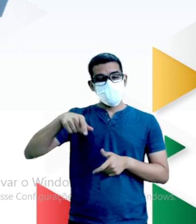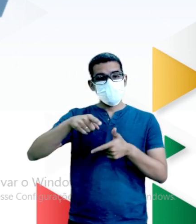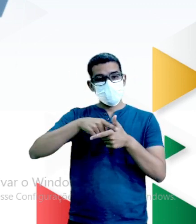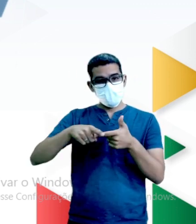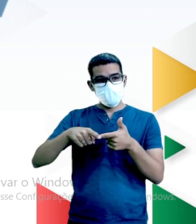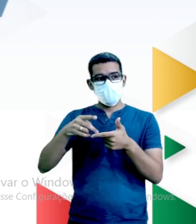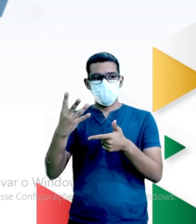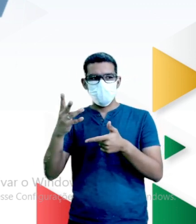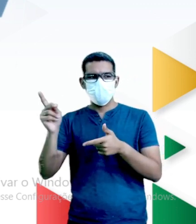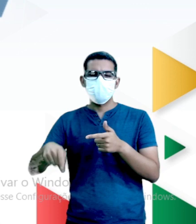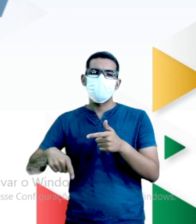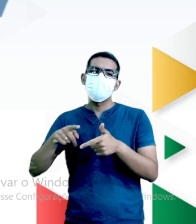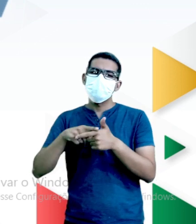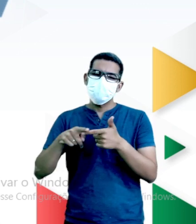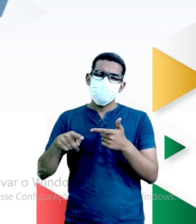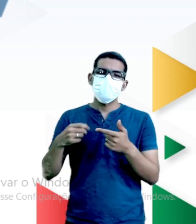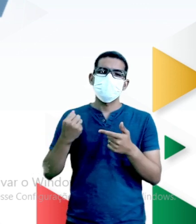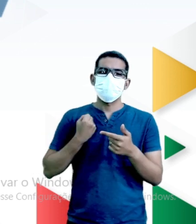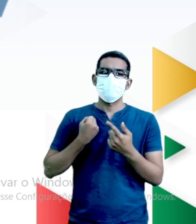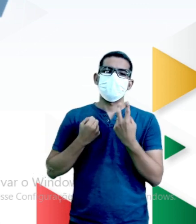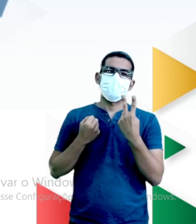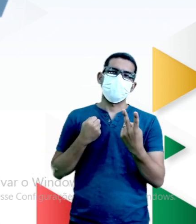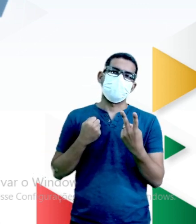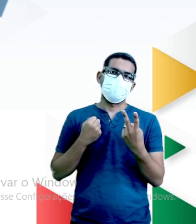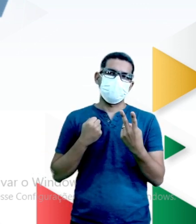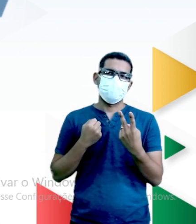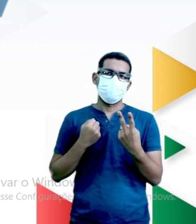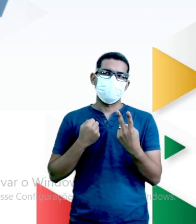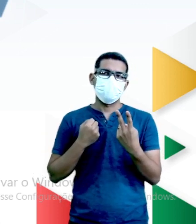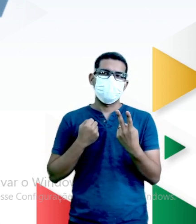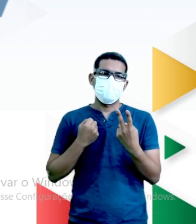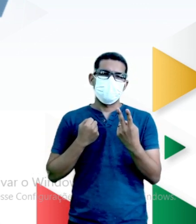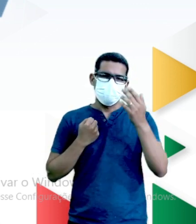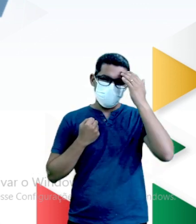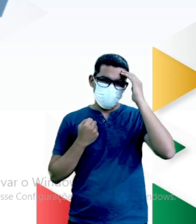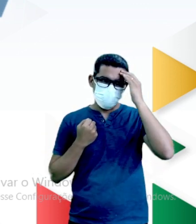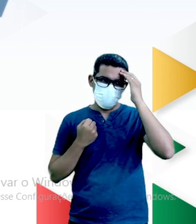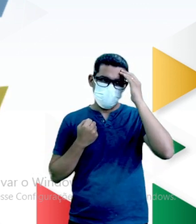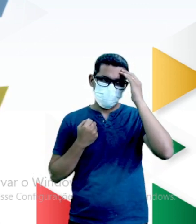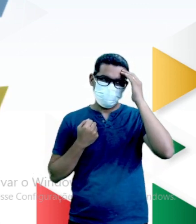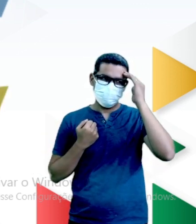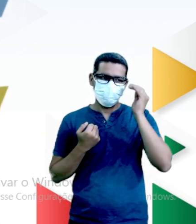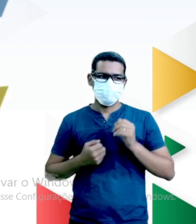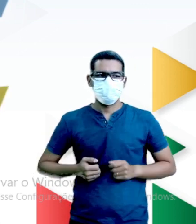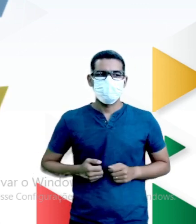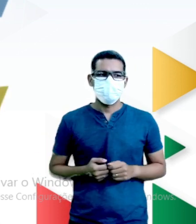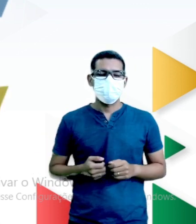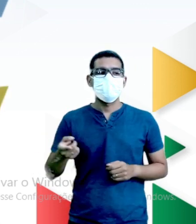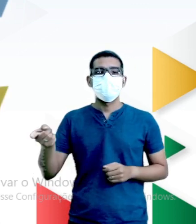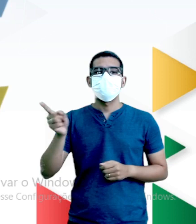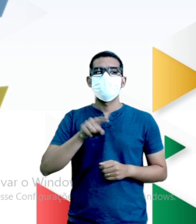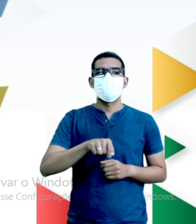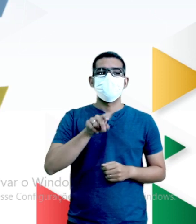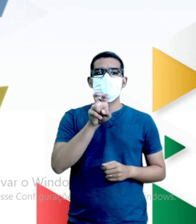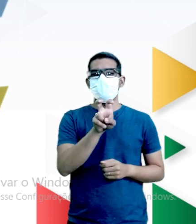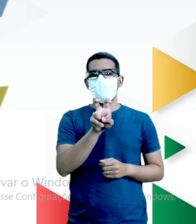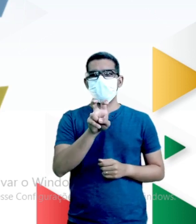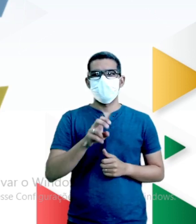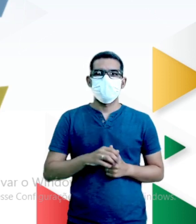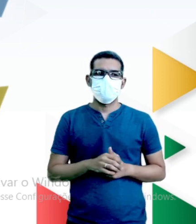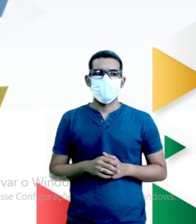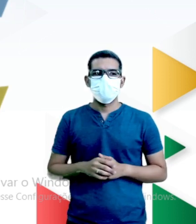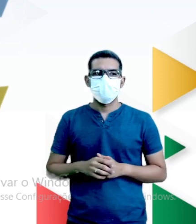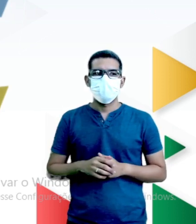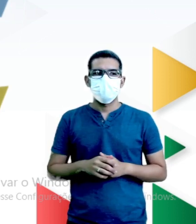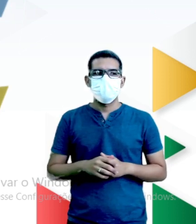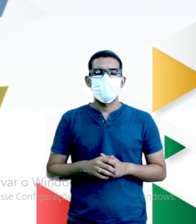ele também é divisível por 2, tá? Agora começou a entender? Então vamos para o número 5. Número é